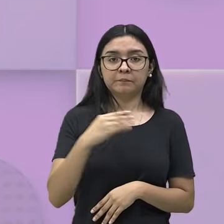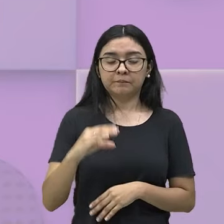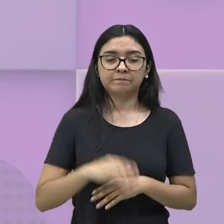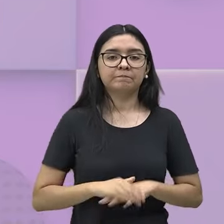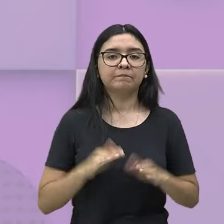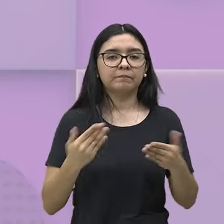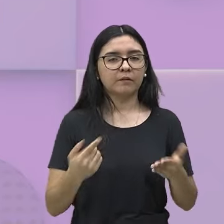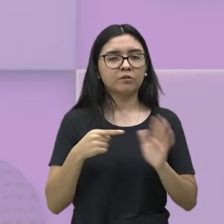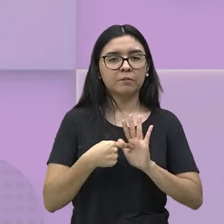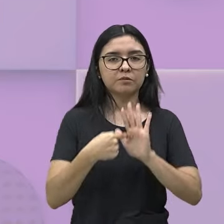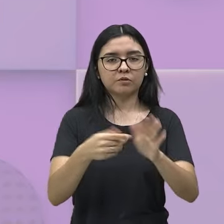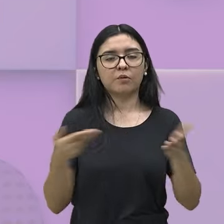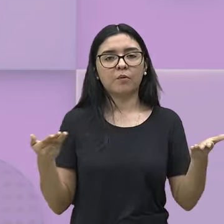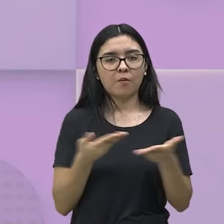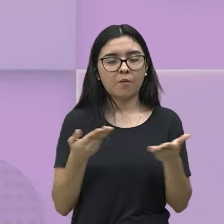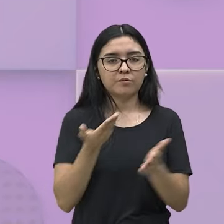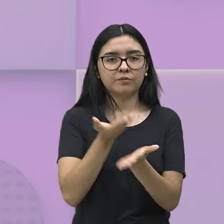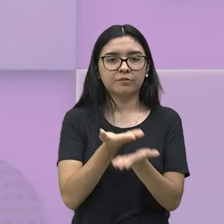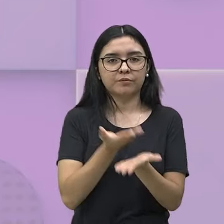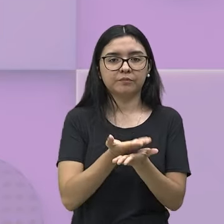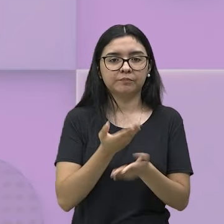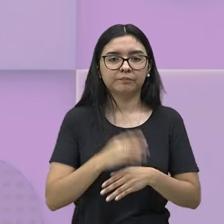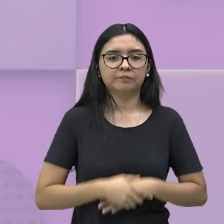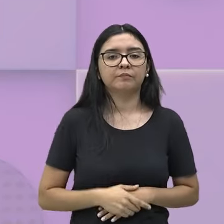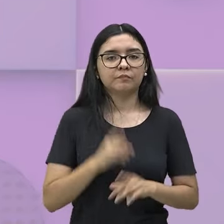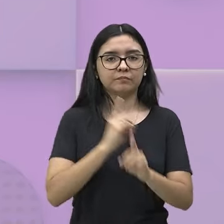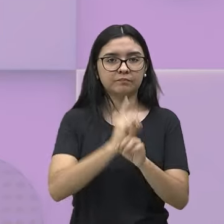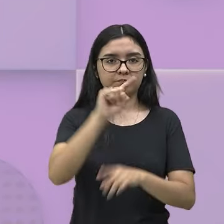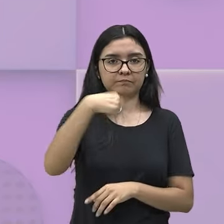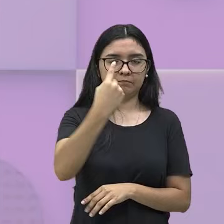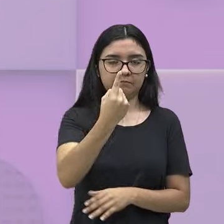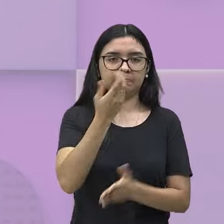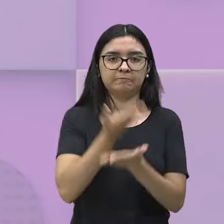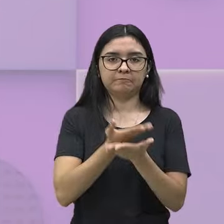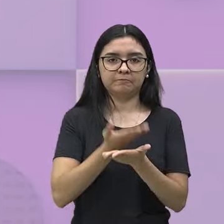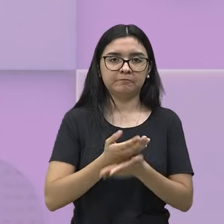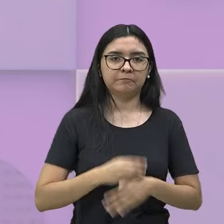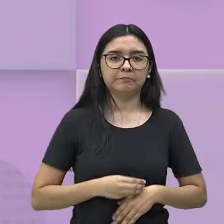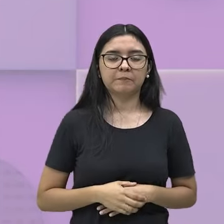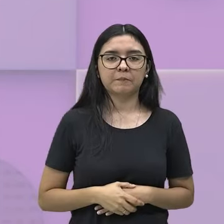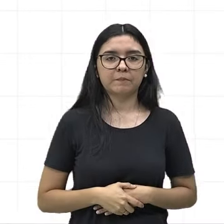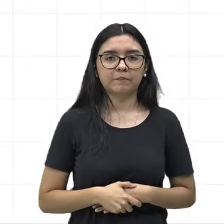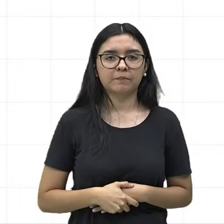era isso que eu tinha para trazer para vocês nesta aula e aguardarei vocês em um próximo encontro.